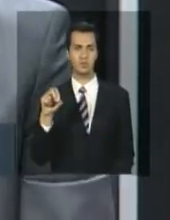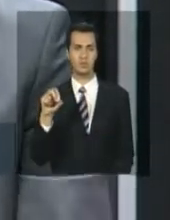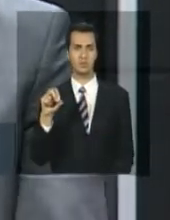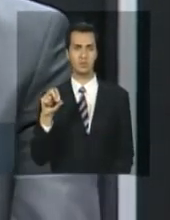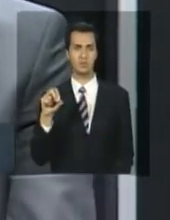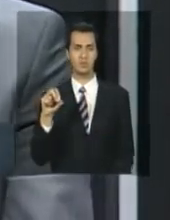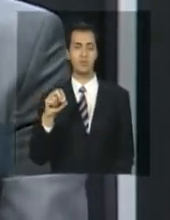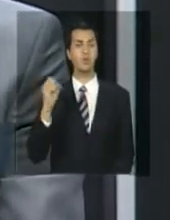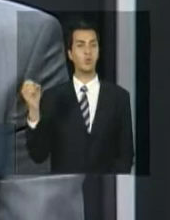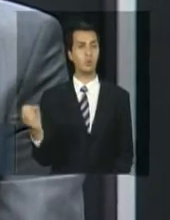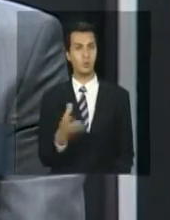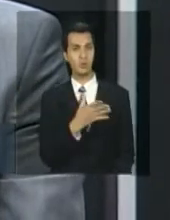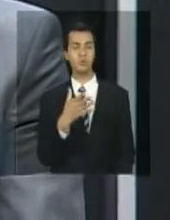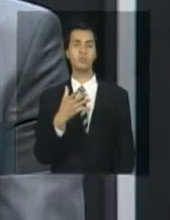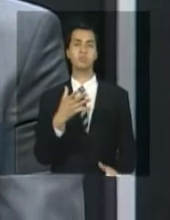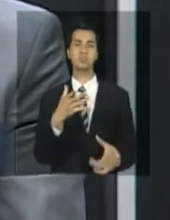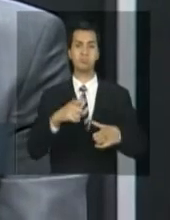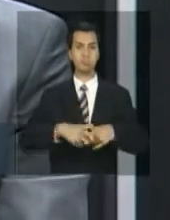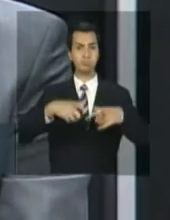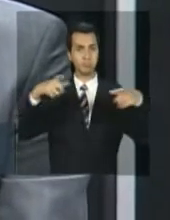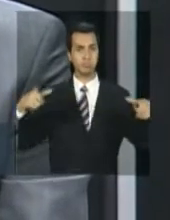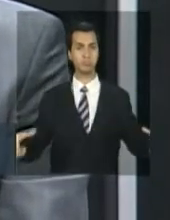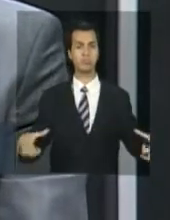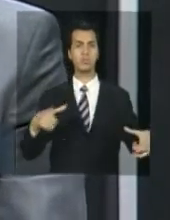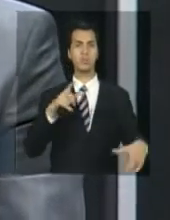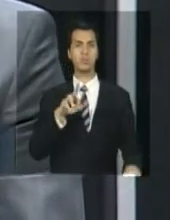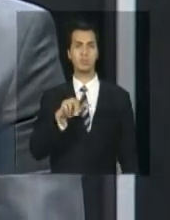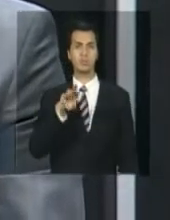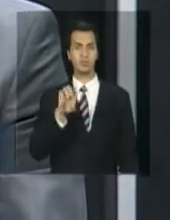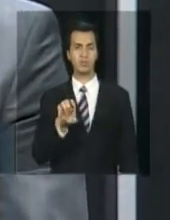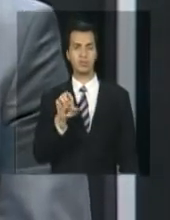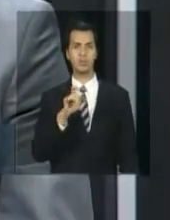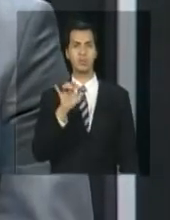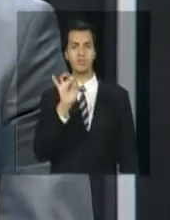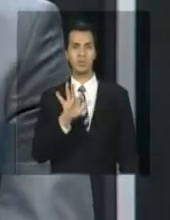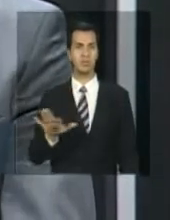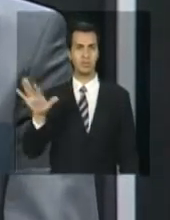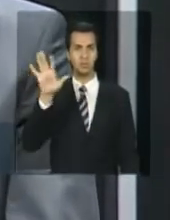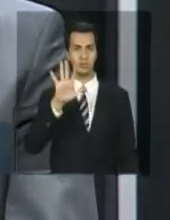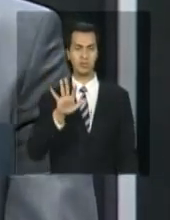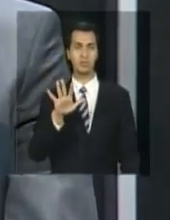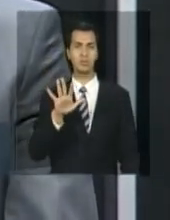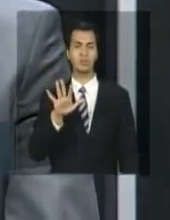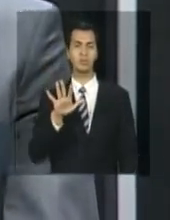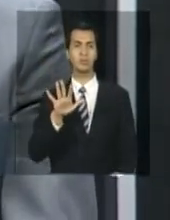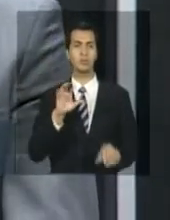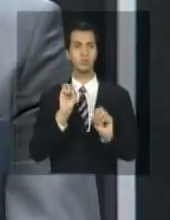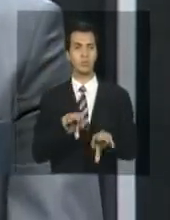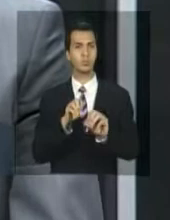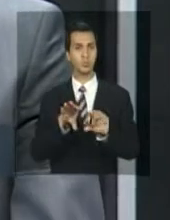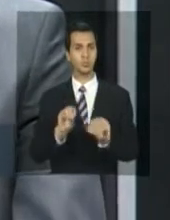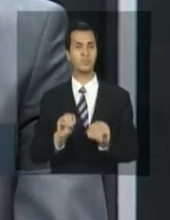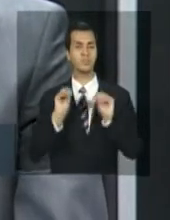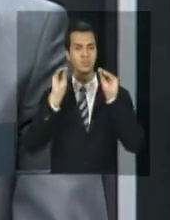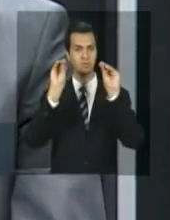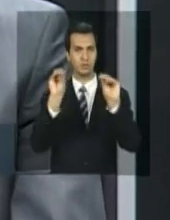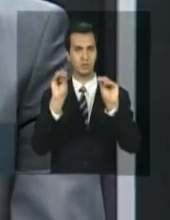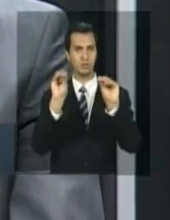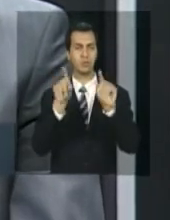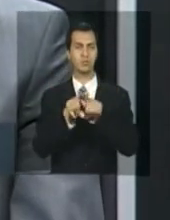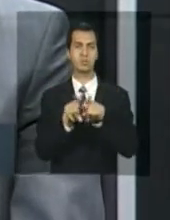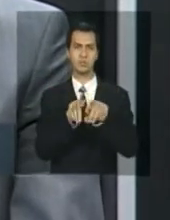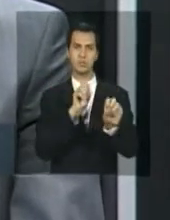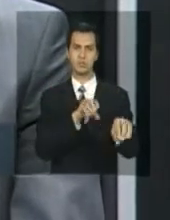iniciando nova etapa de expansão da Rede Federal de Ensino Superior e Tecnológico, que prevê,